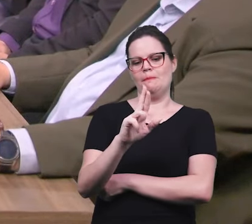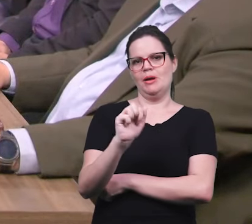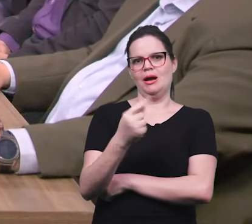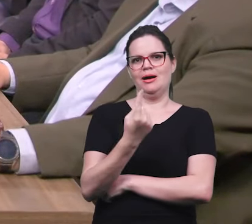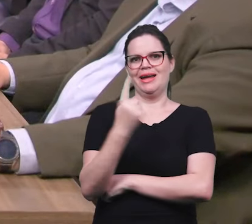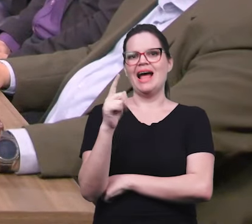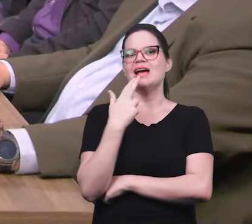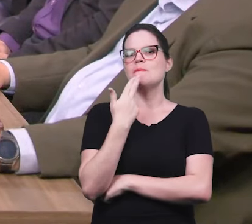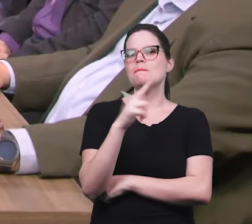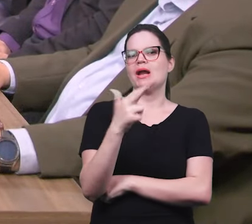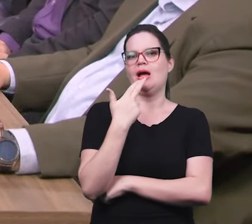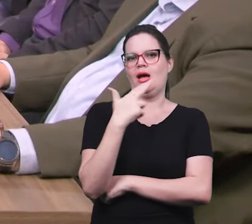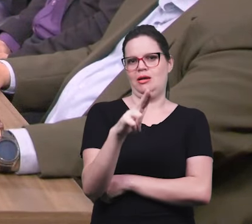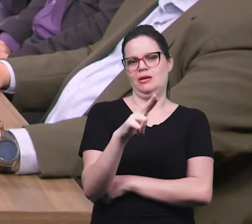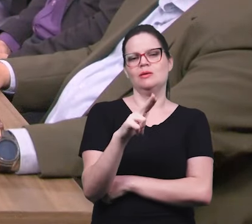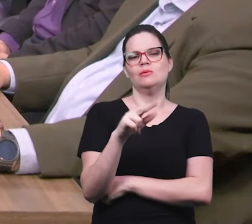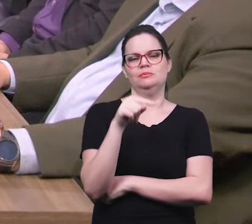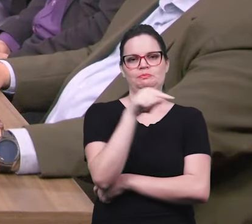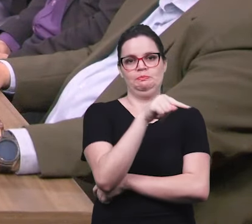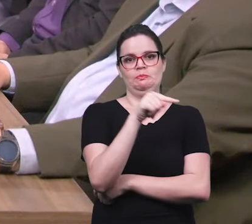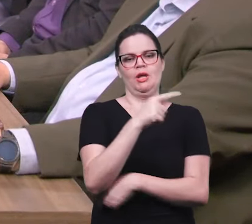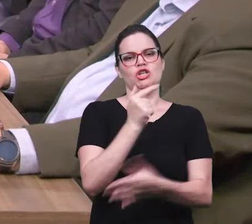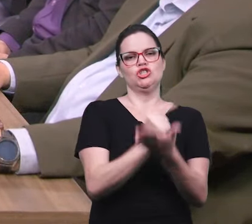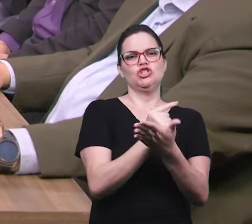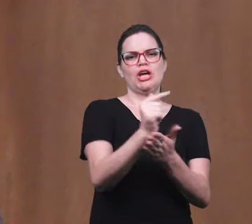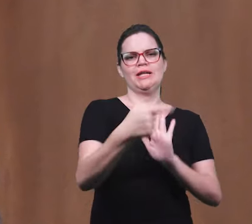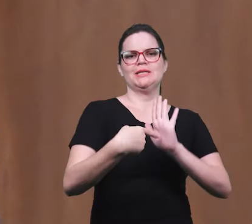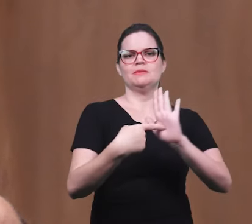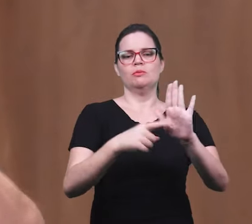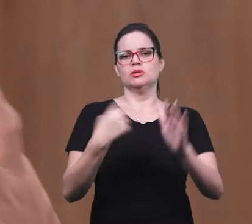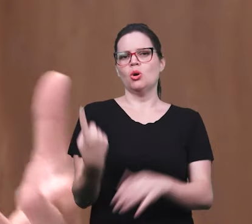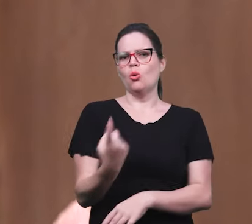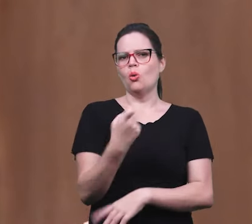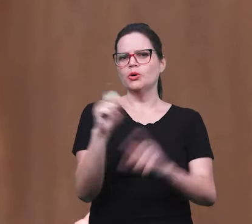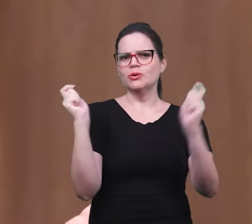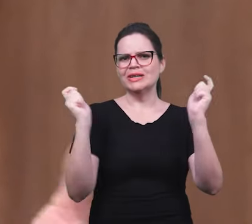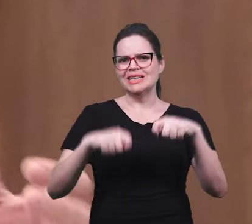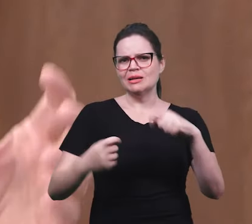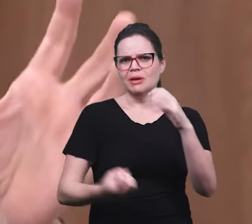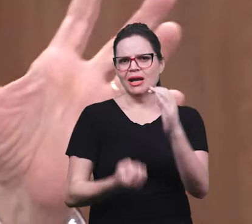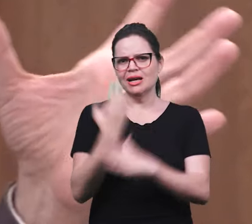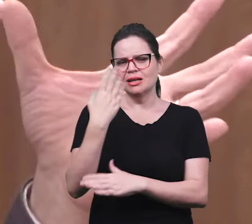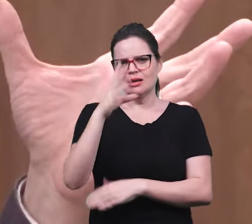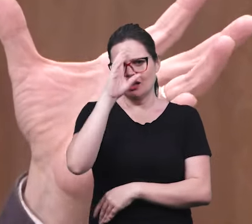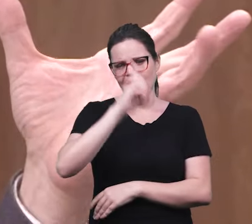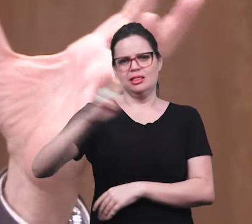verbo hebraico usado apenas por Deus, porque Deus pode criar algo do nada.